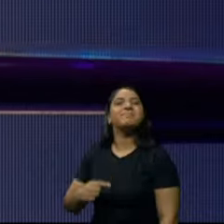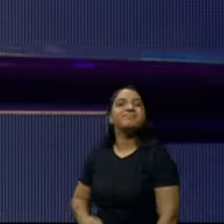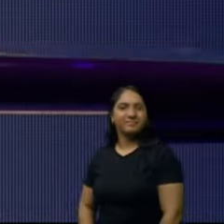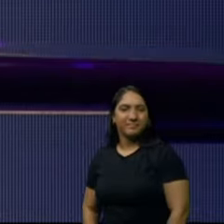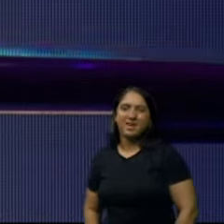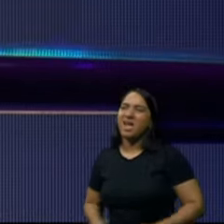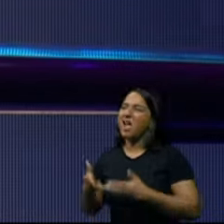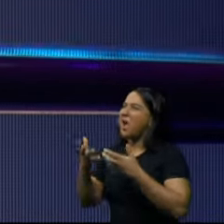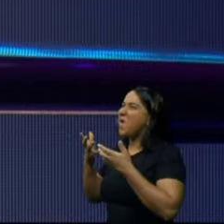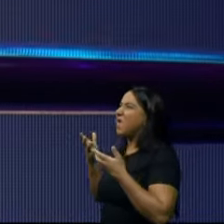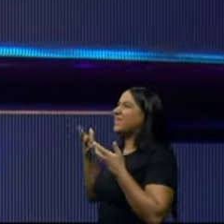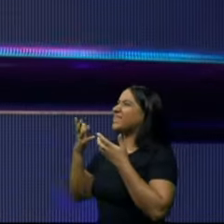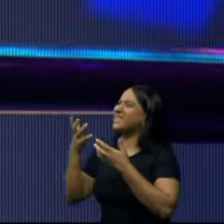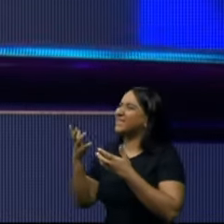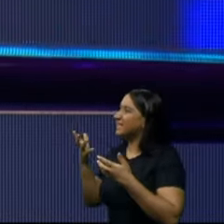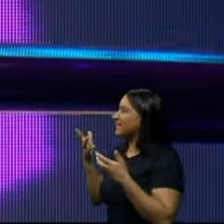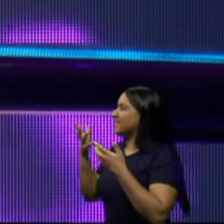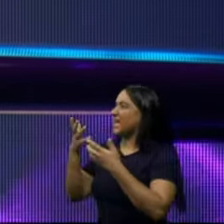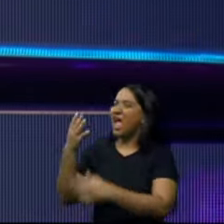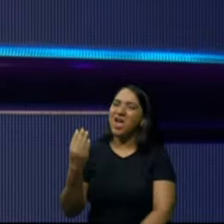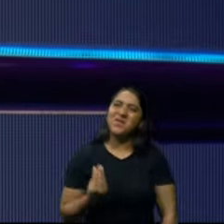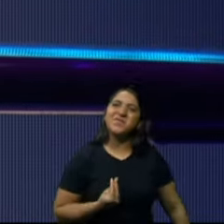eu quero